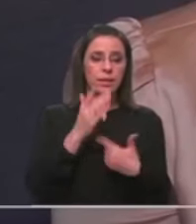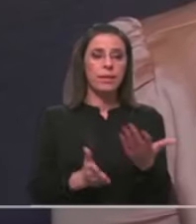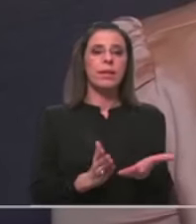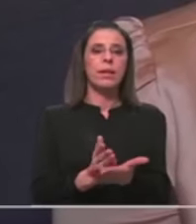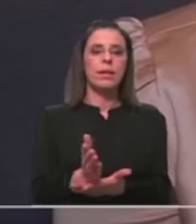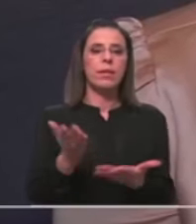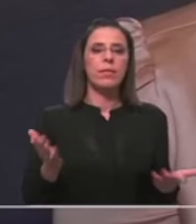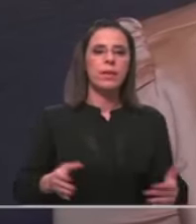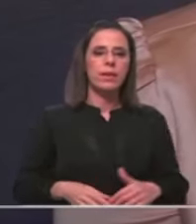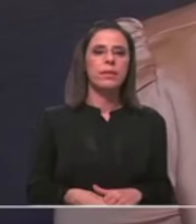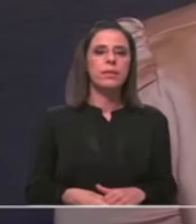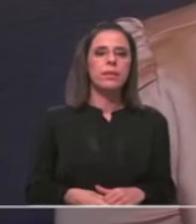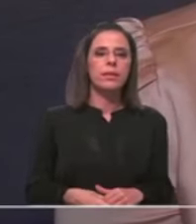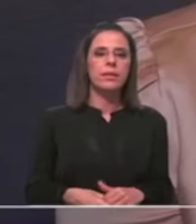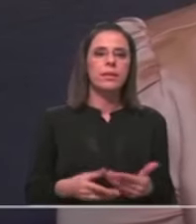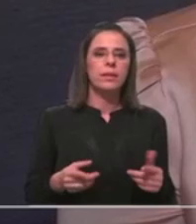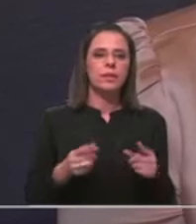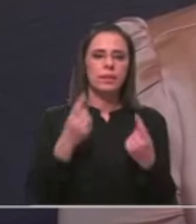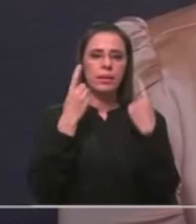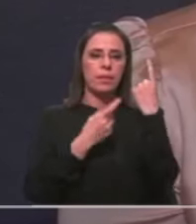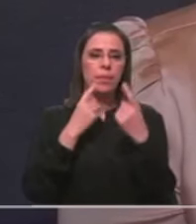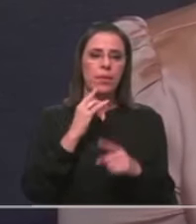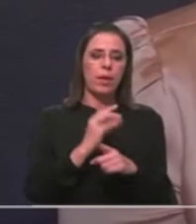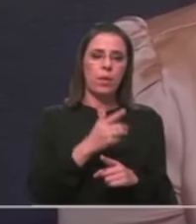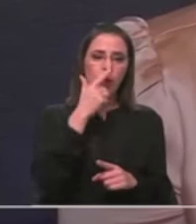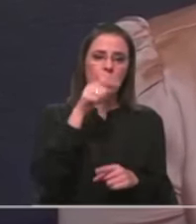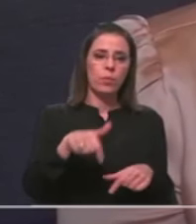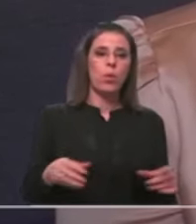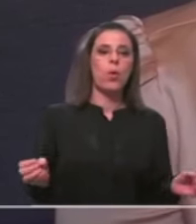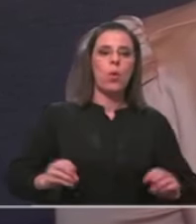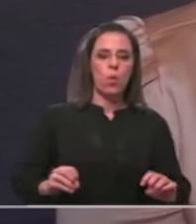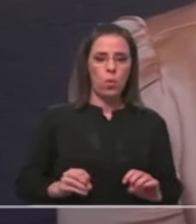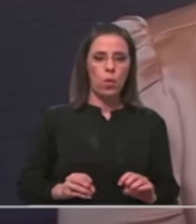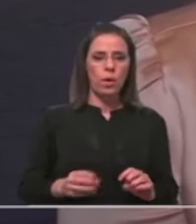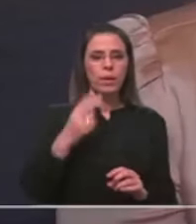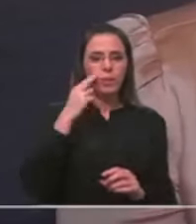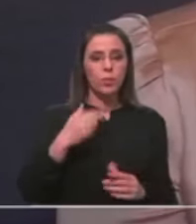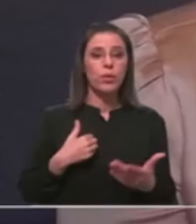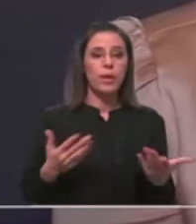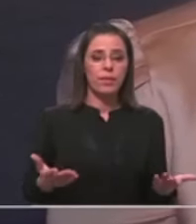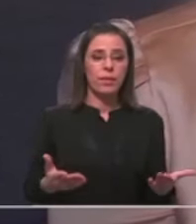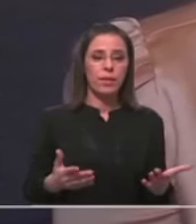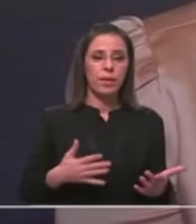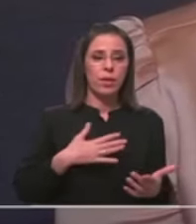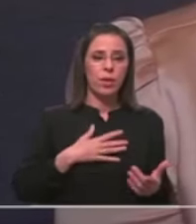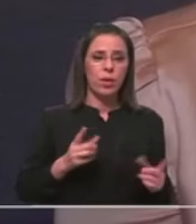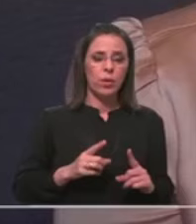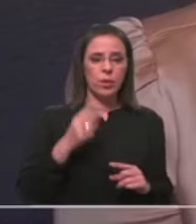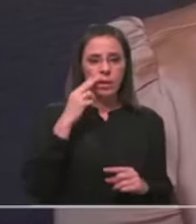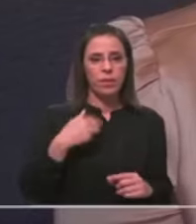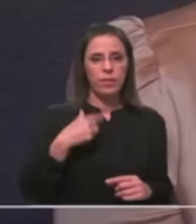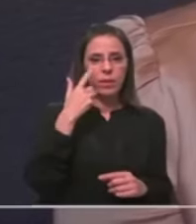frente e pensar que a outra pessoa que não está, que nos está a ver e que não queria me ver chorar,